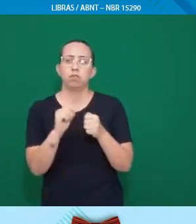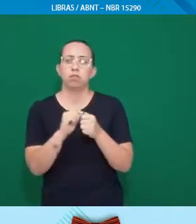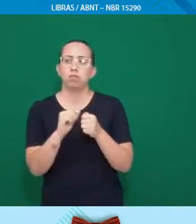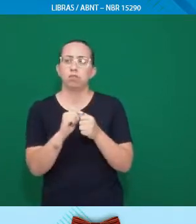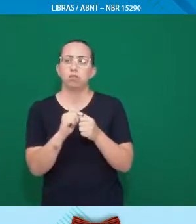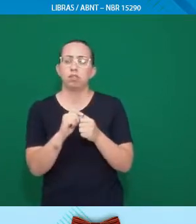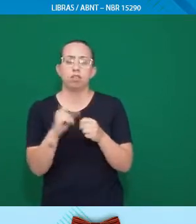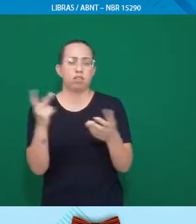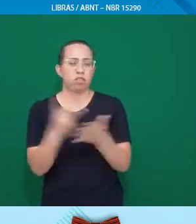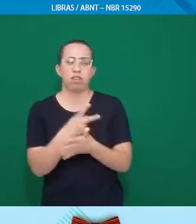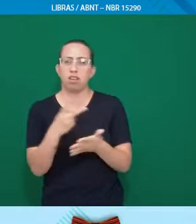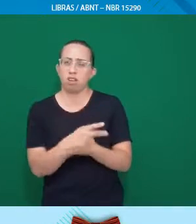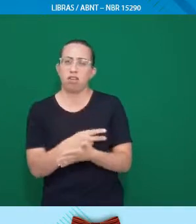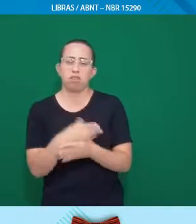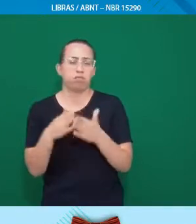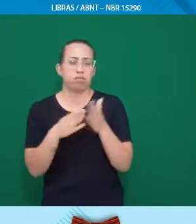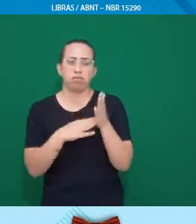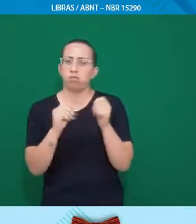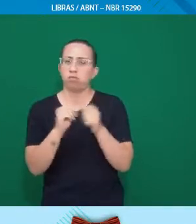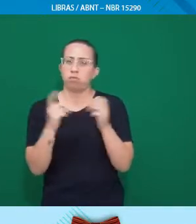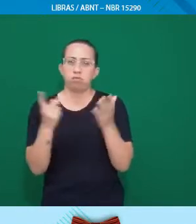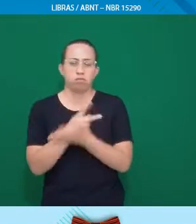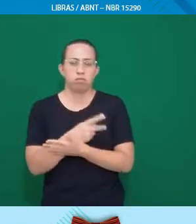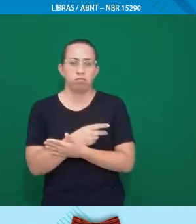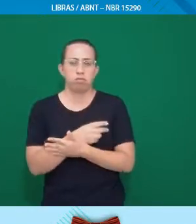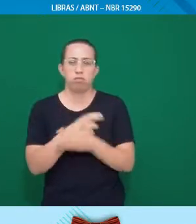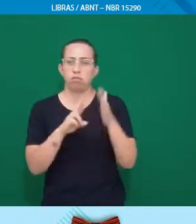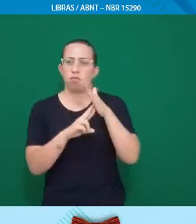começar com esgotos rodoviária